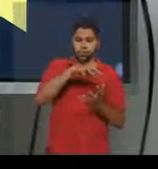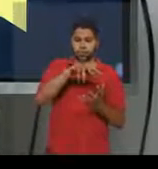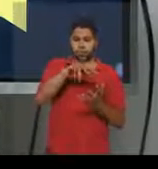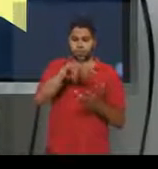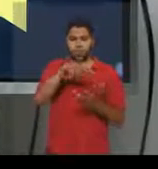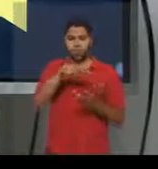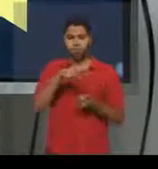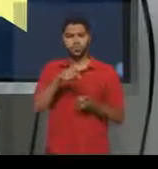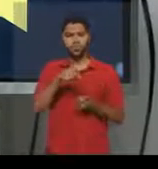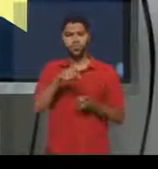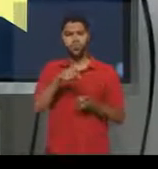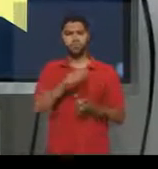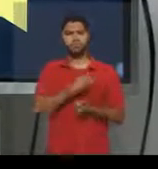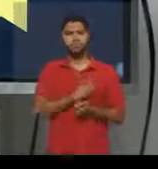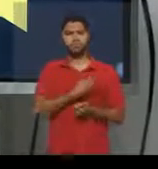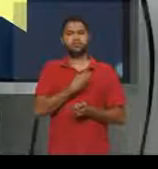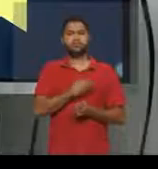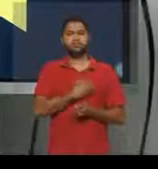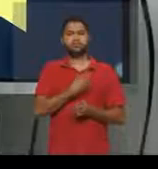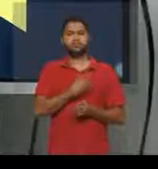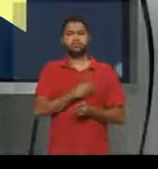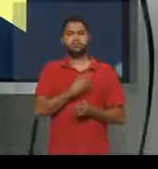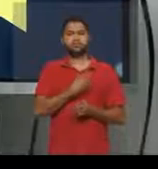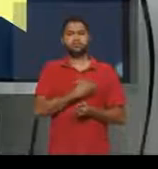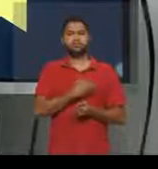nós vivemos.